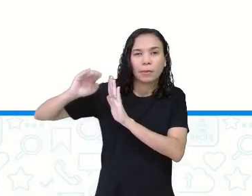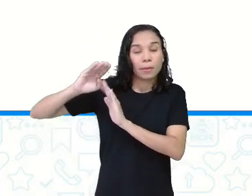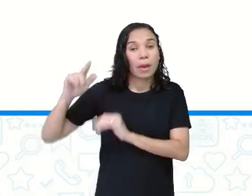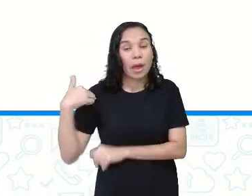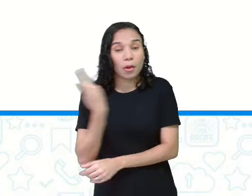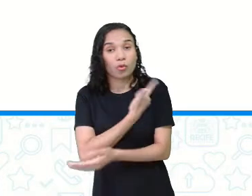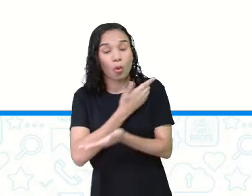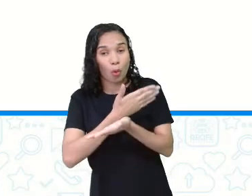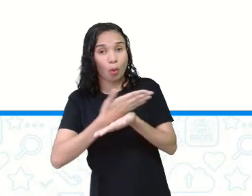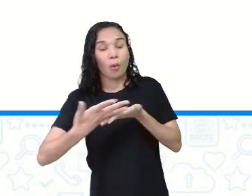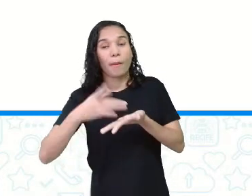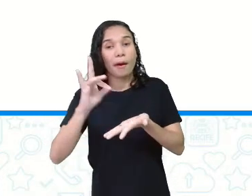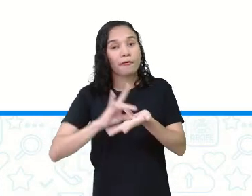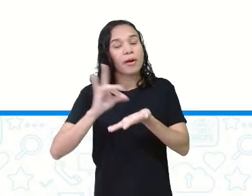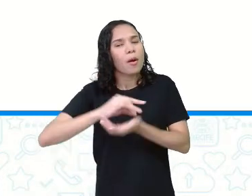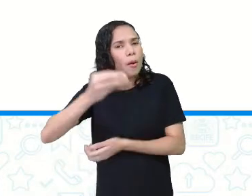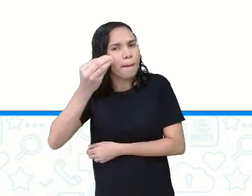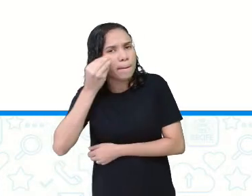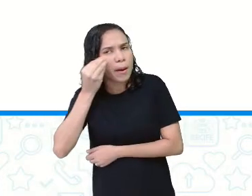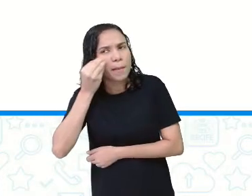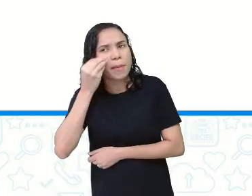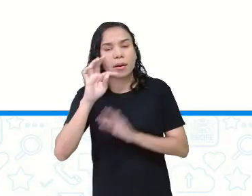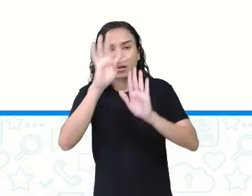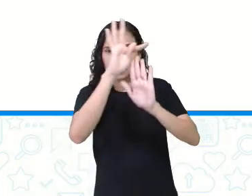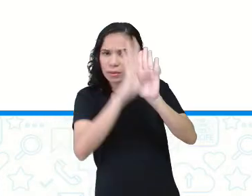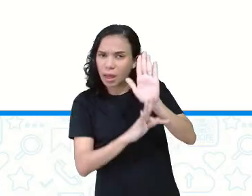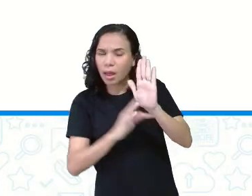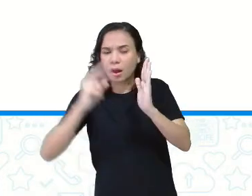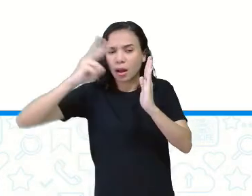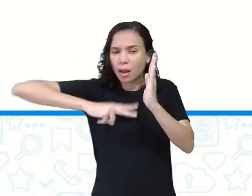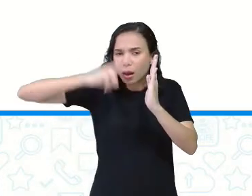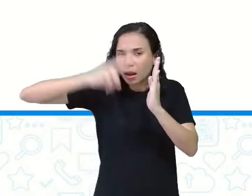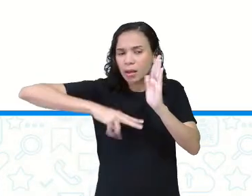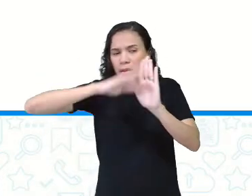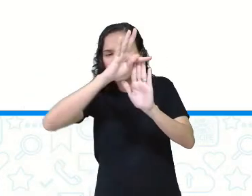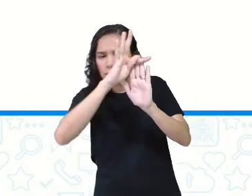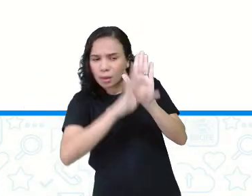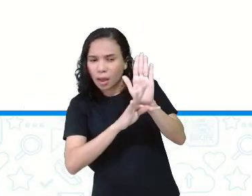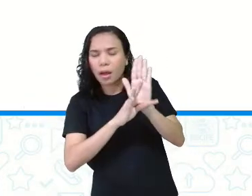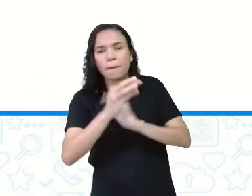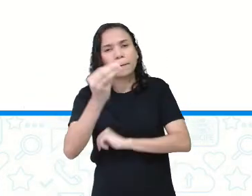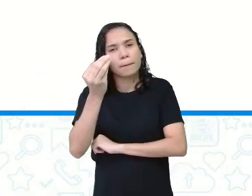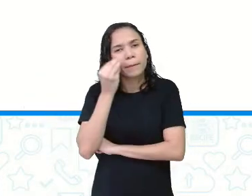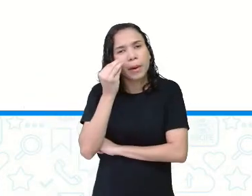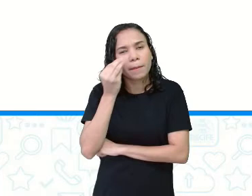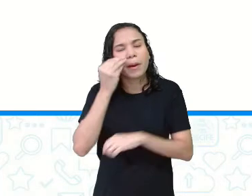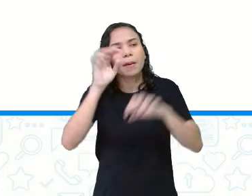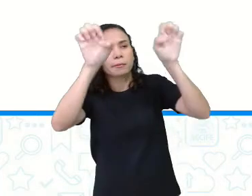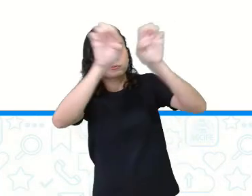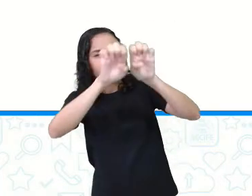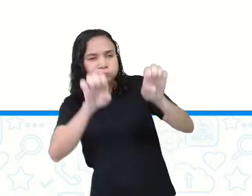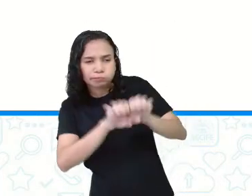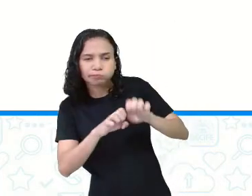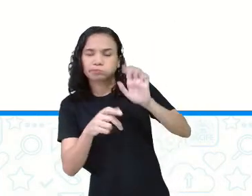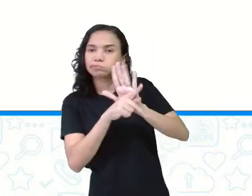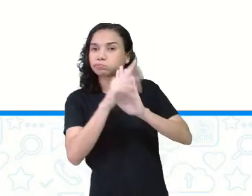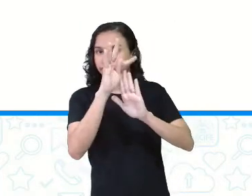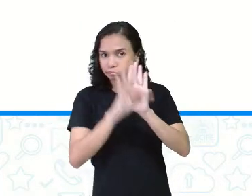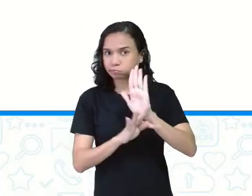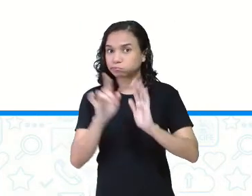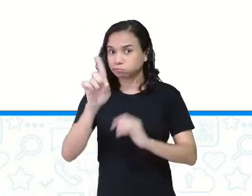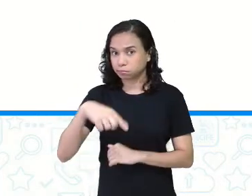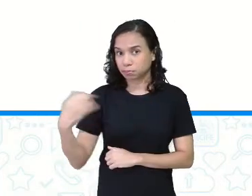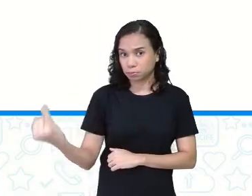vai começar a observar os textos, fazer a leitura do texto, observar a estrutura do texto, tá? É